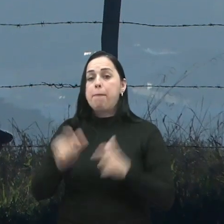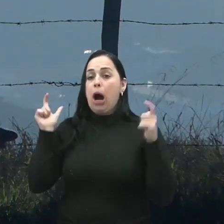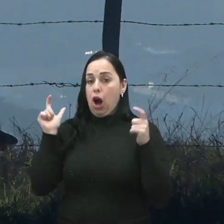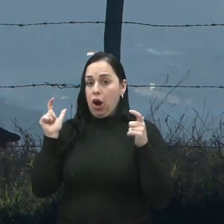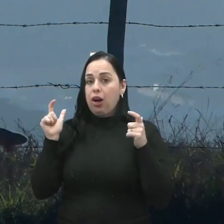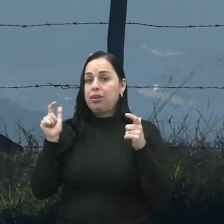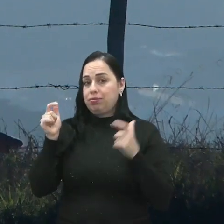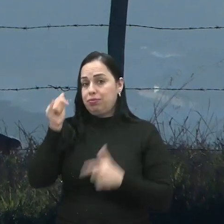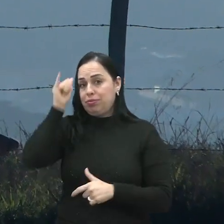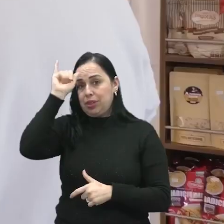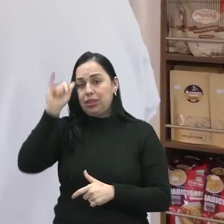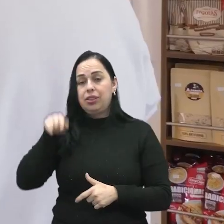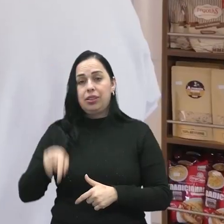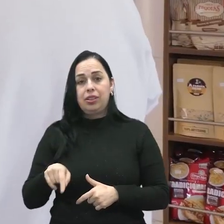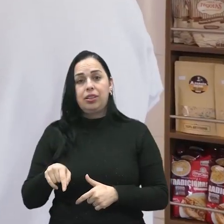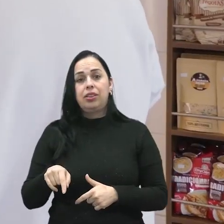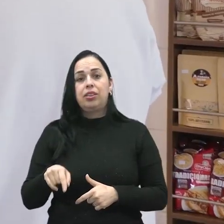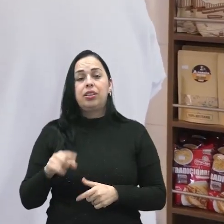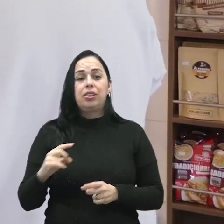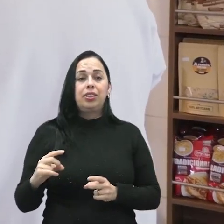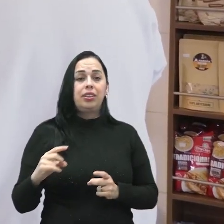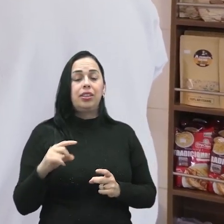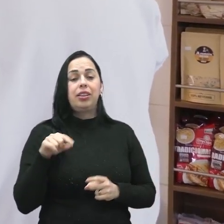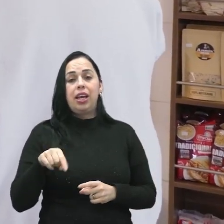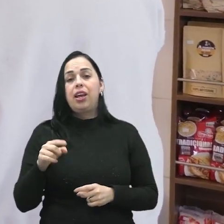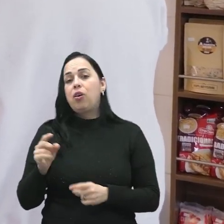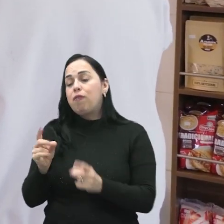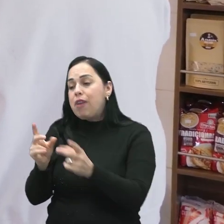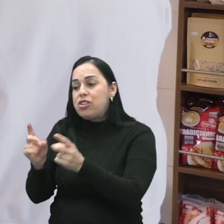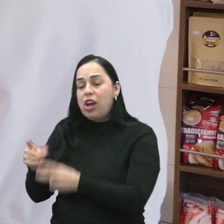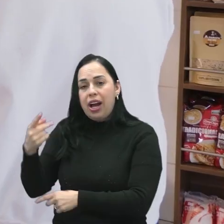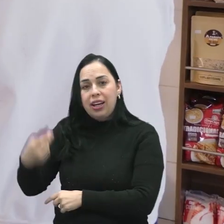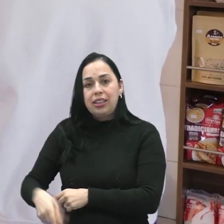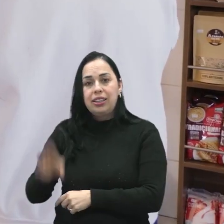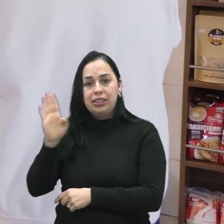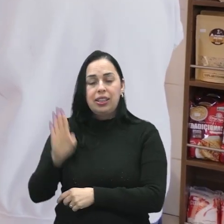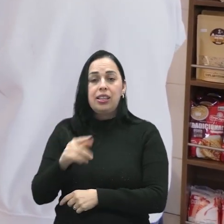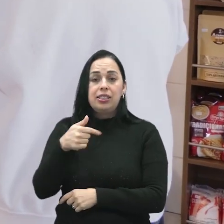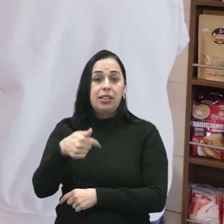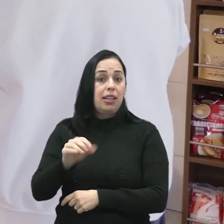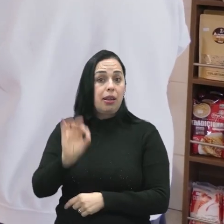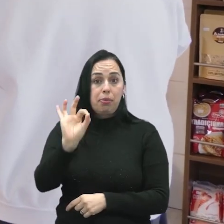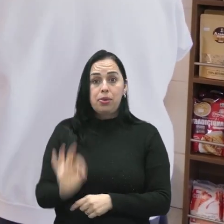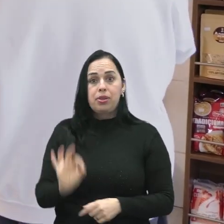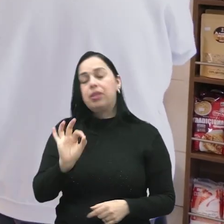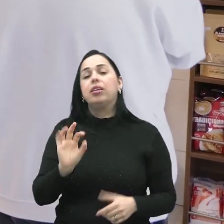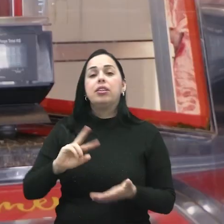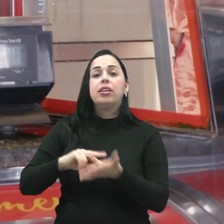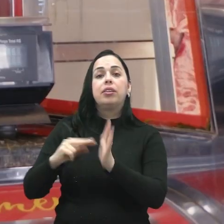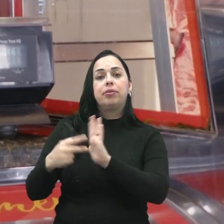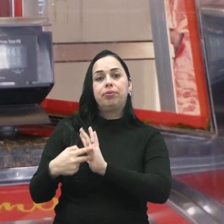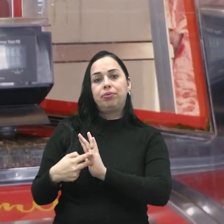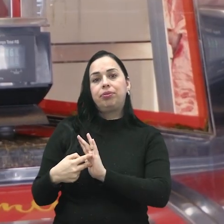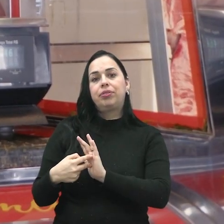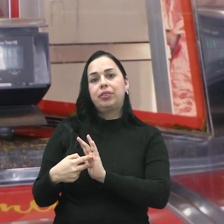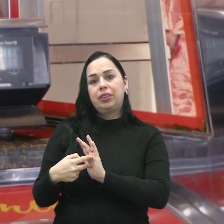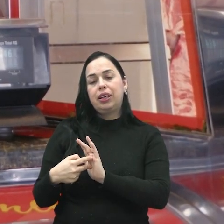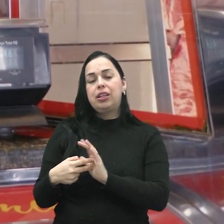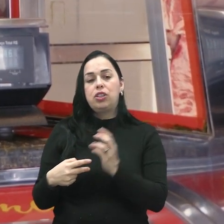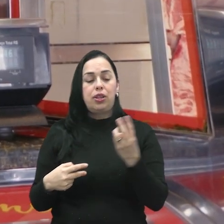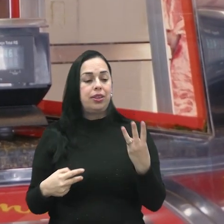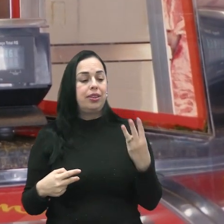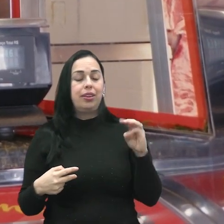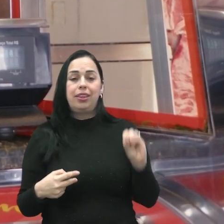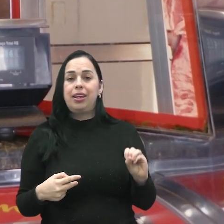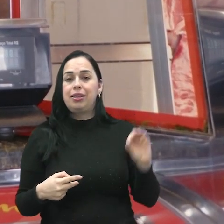bovina produzida aqui é consumida pelo mercado interno, cerca de 70%, ou seja,